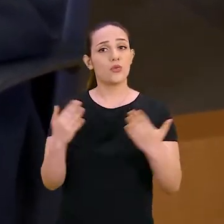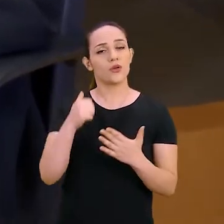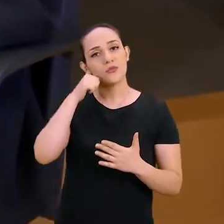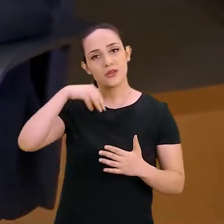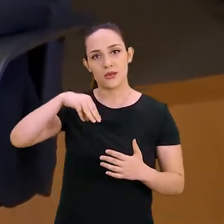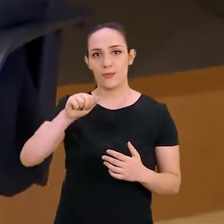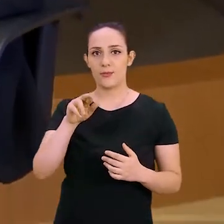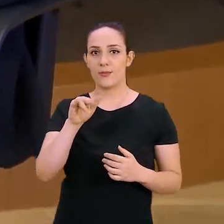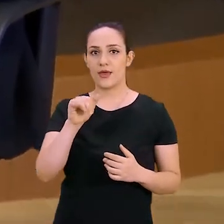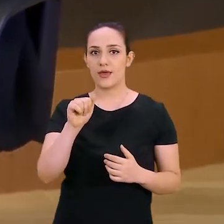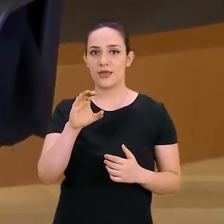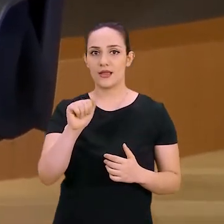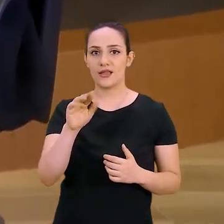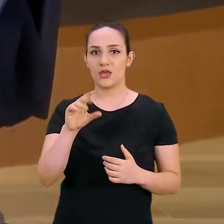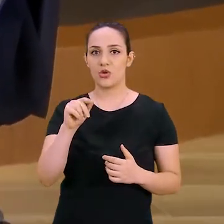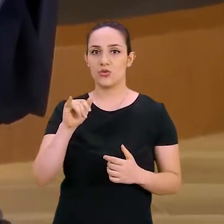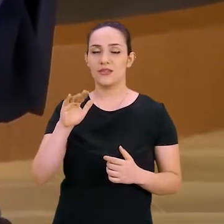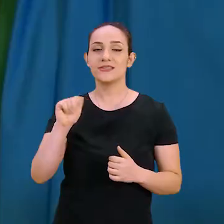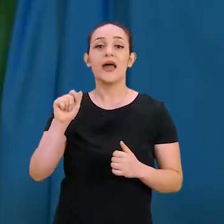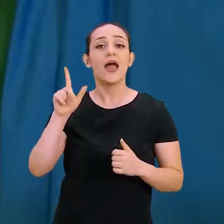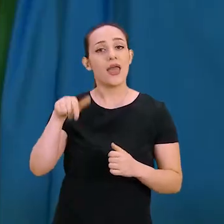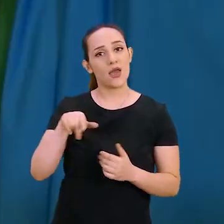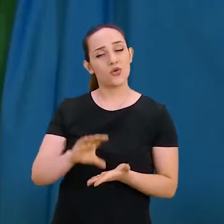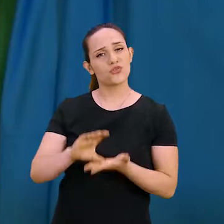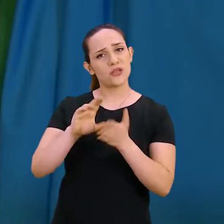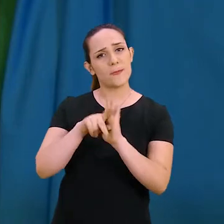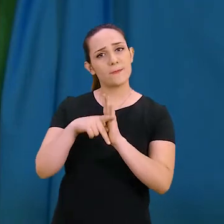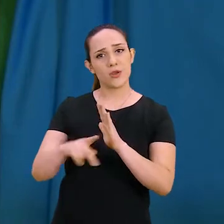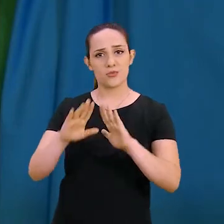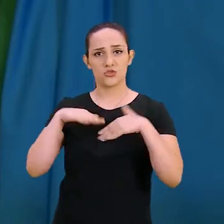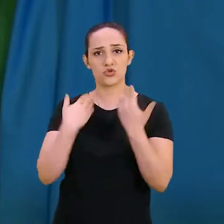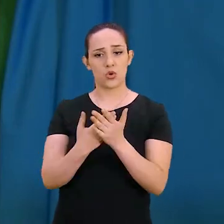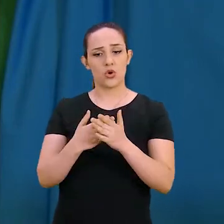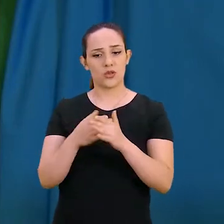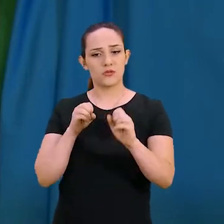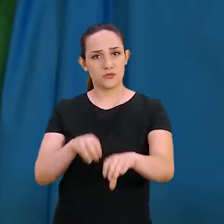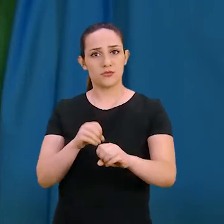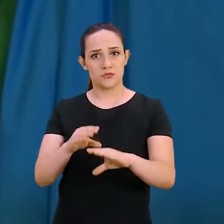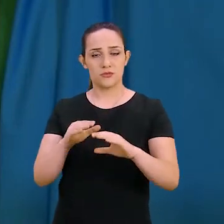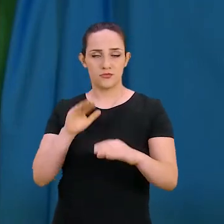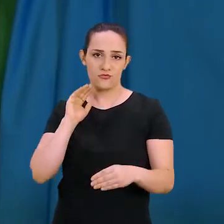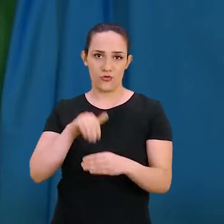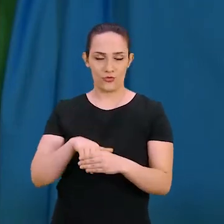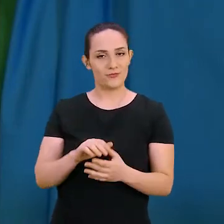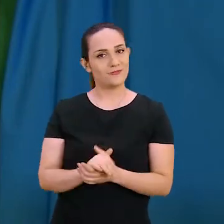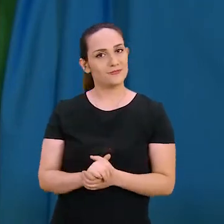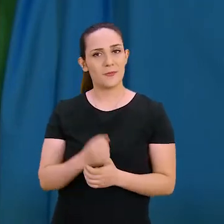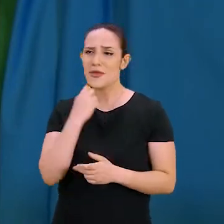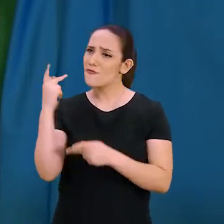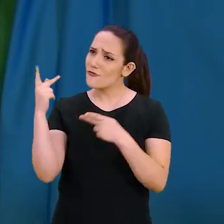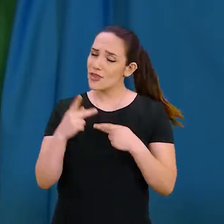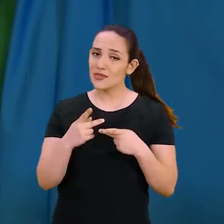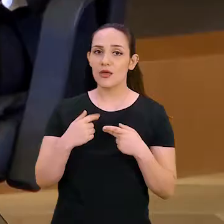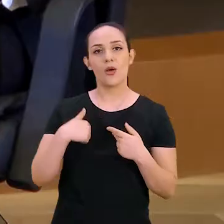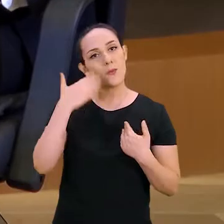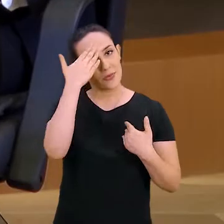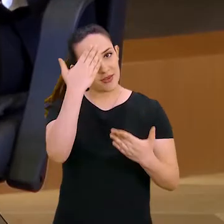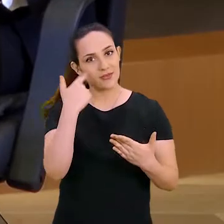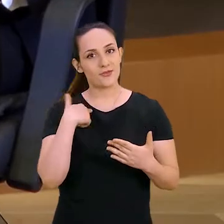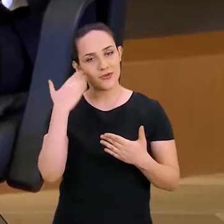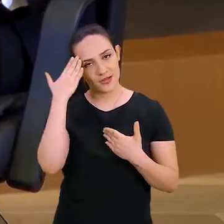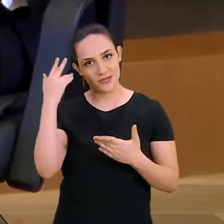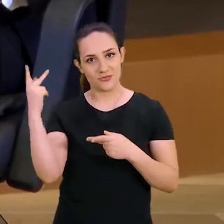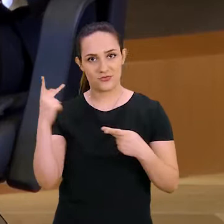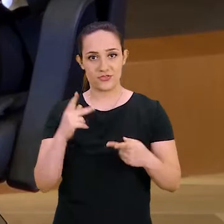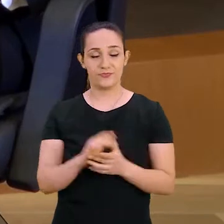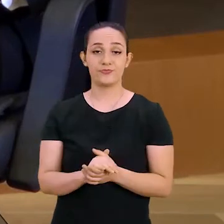que é conselheira da Escola Judiciária Eleitoral. Tudo bem, doutora? Tudo bem, olá. Seja muito bem-vinda. Obrigada, eu que agradeço o convite. Hoje nós